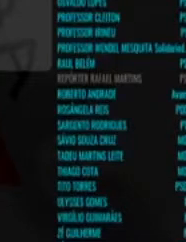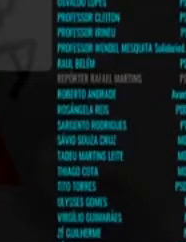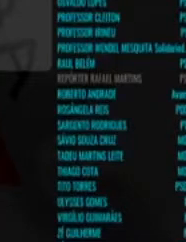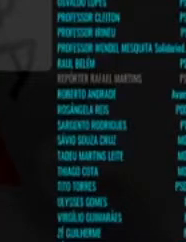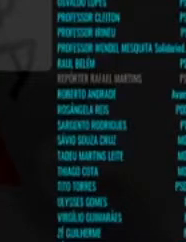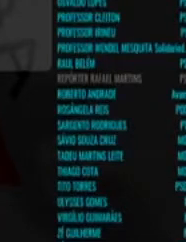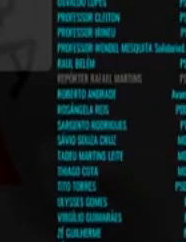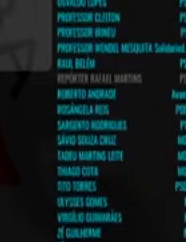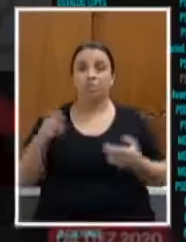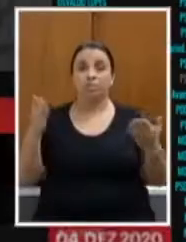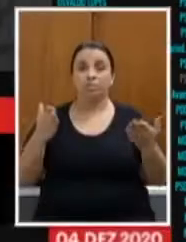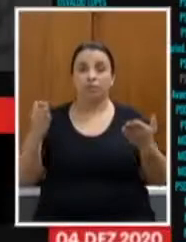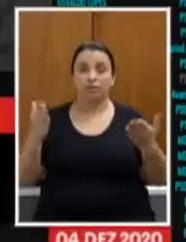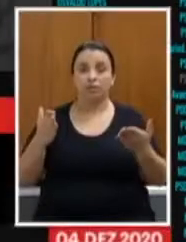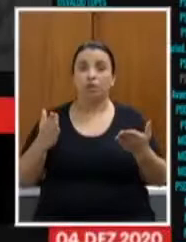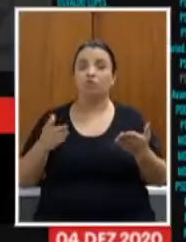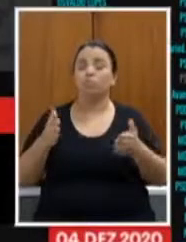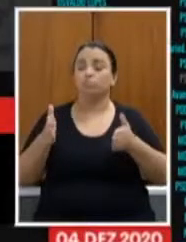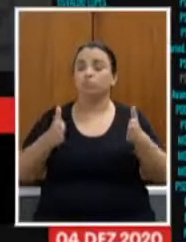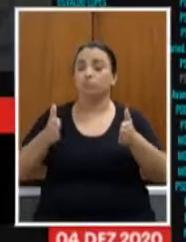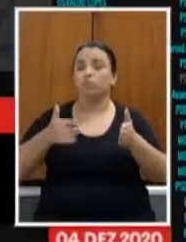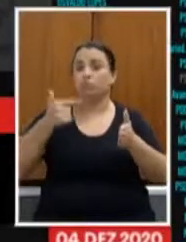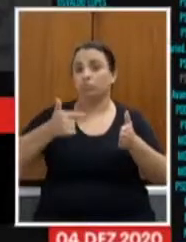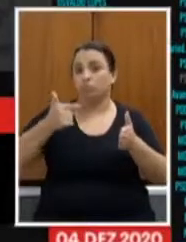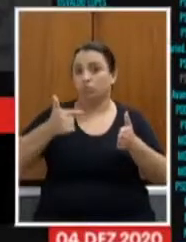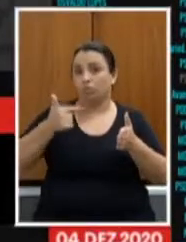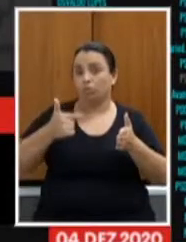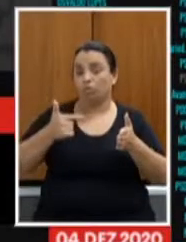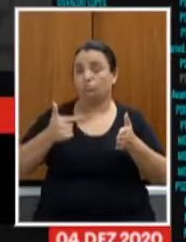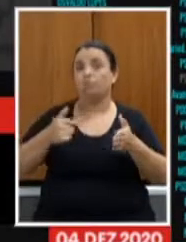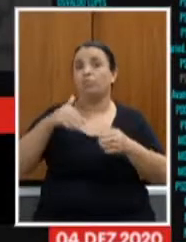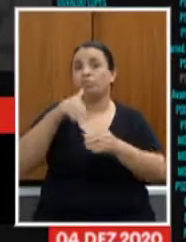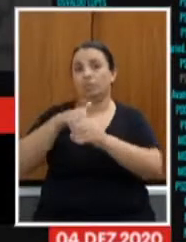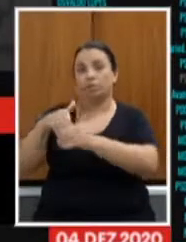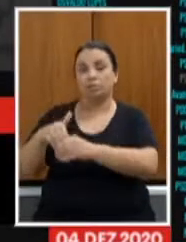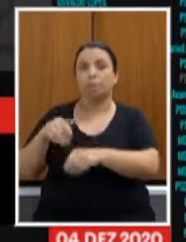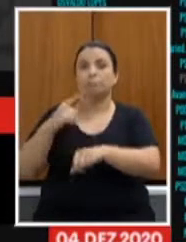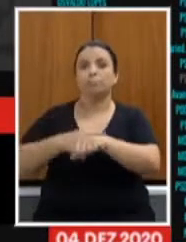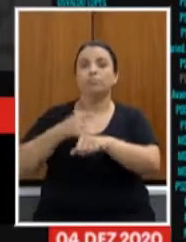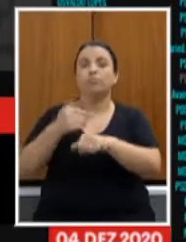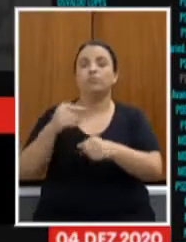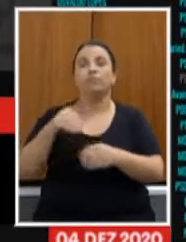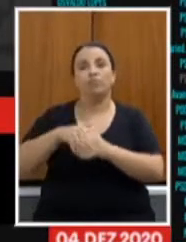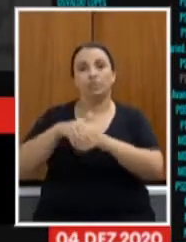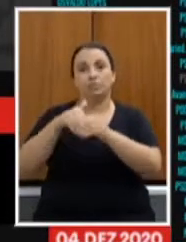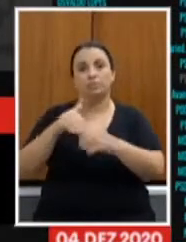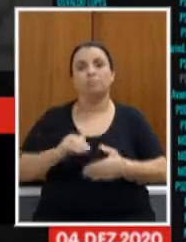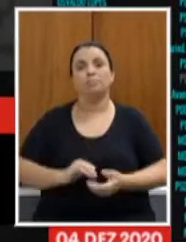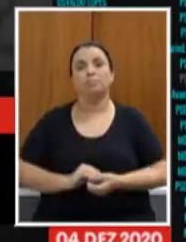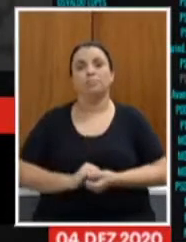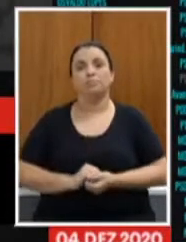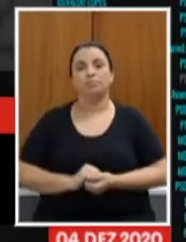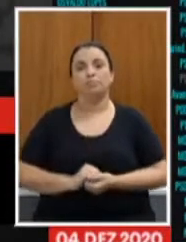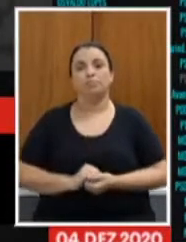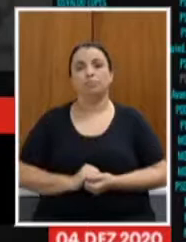A presidência vai proceder à segunda chamada de votação. Em votação.